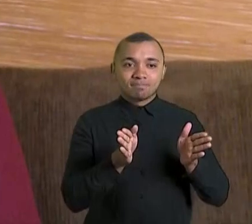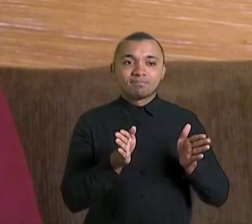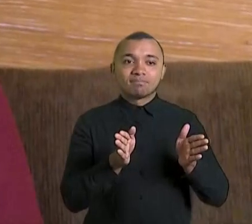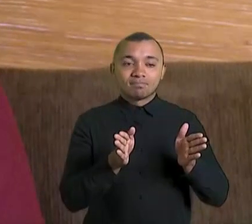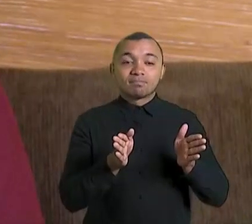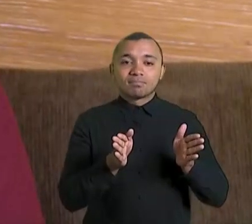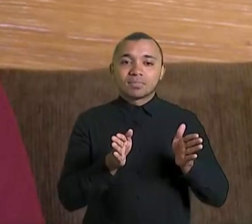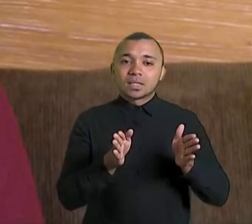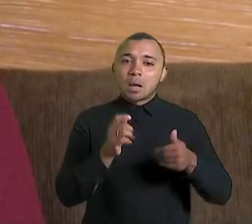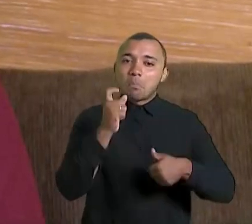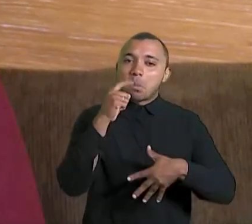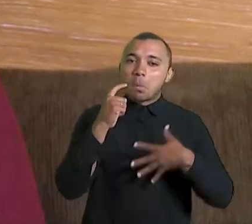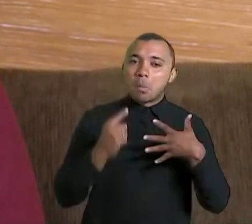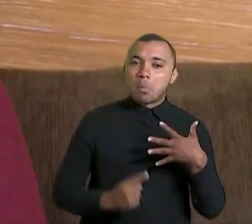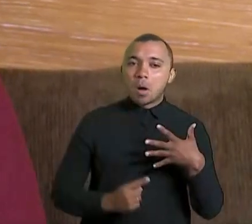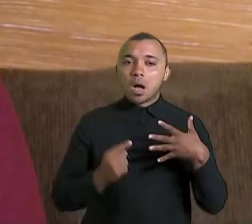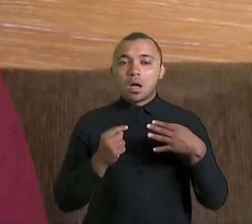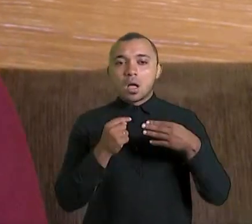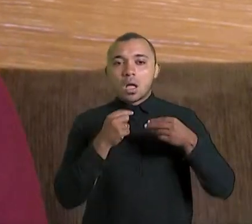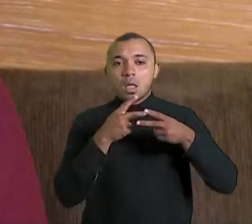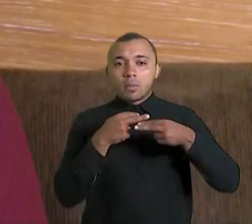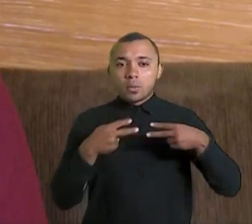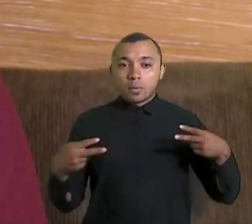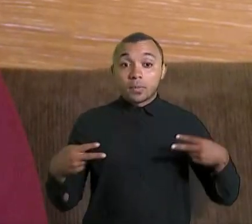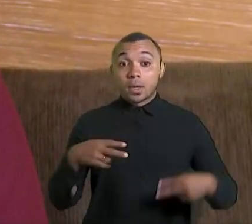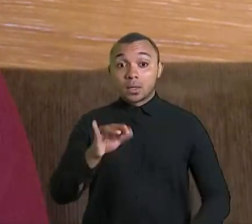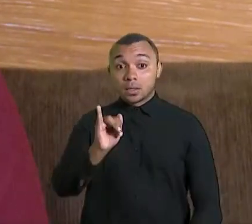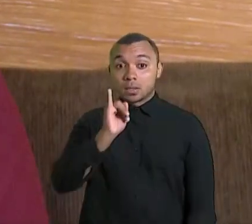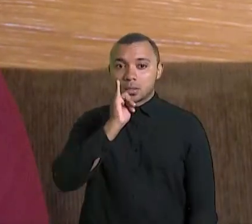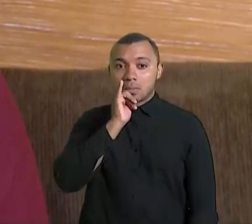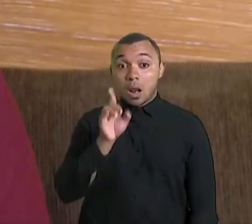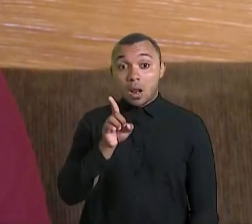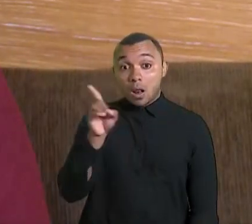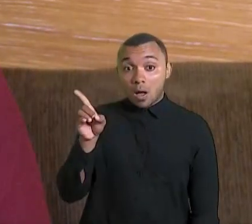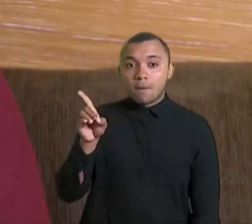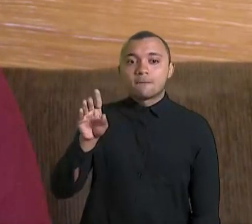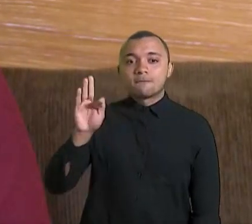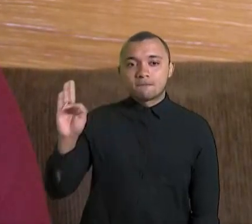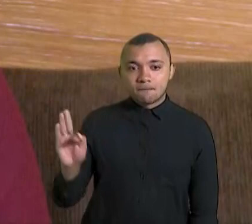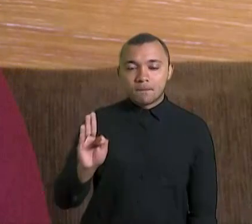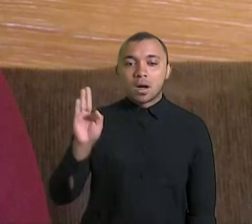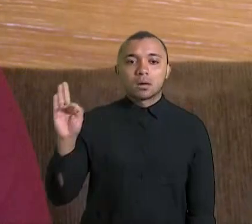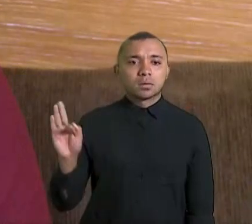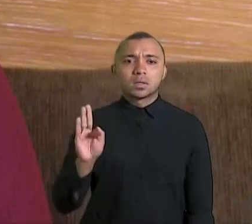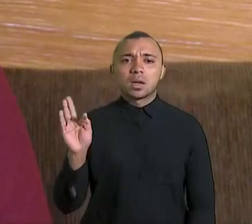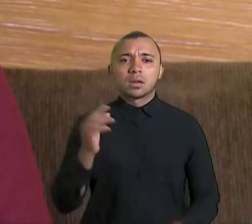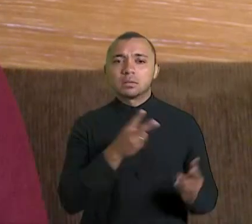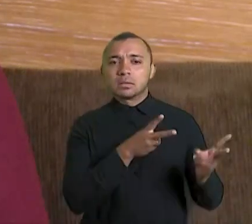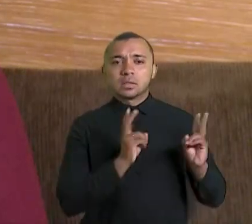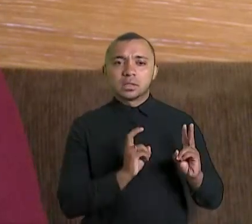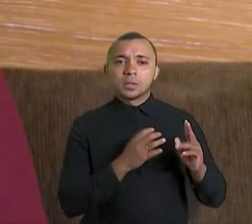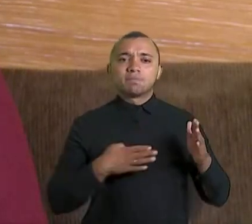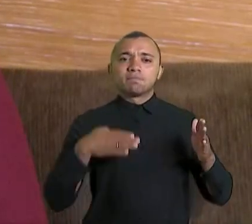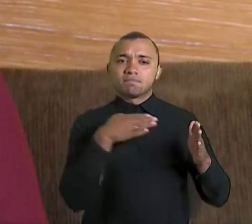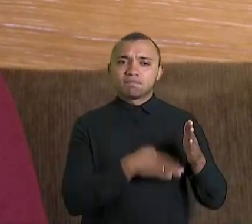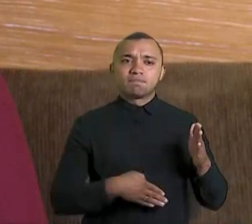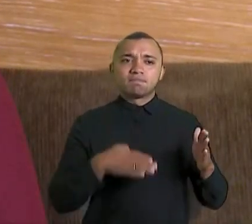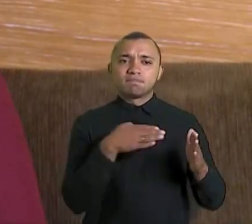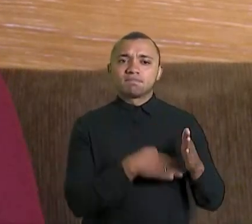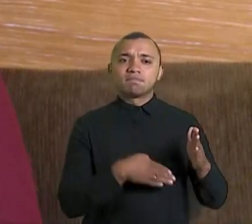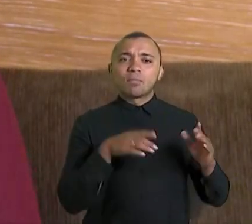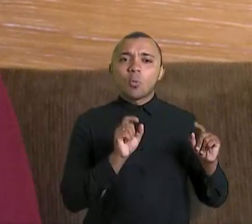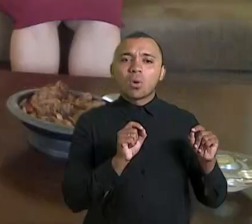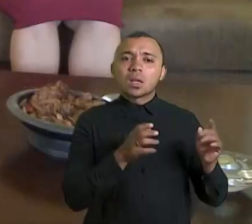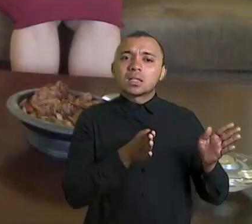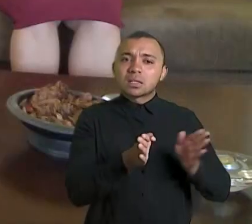Os recursos aí em relação, por exemplo, na faculdade, né? Ainda há muita dificuldade em relação à